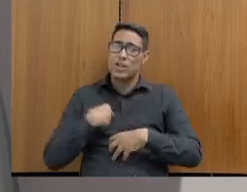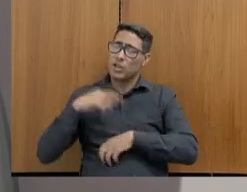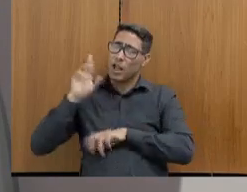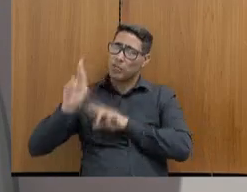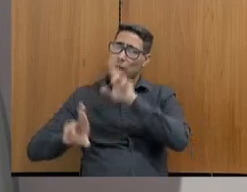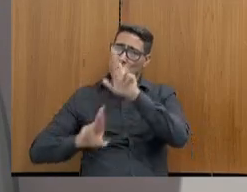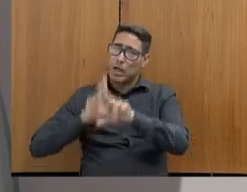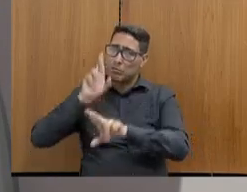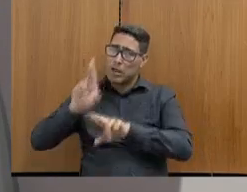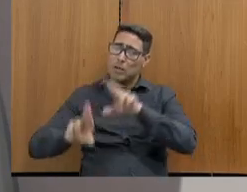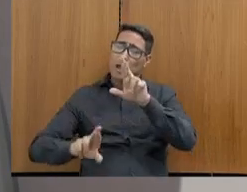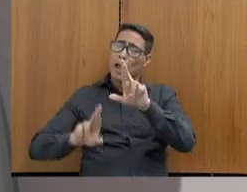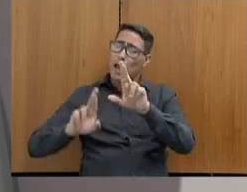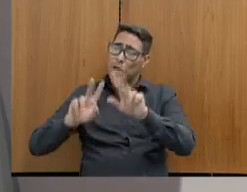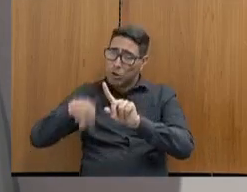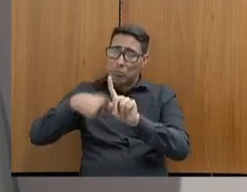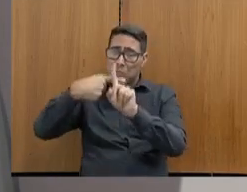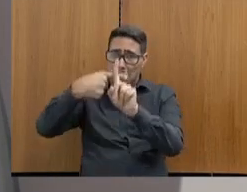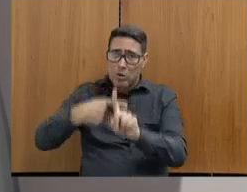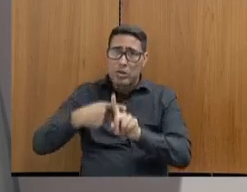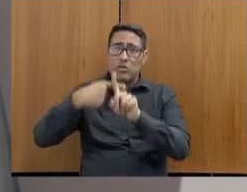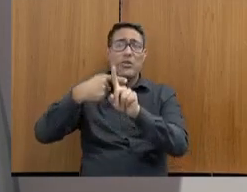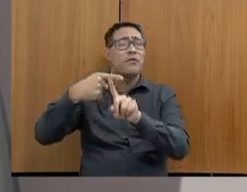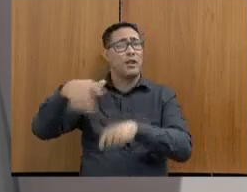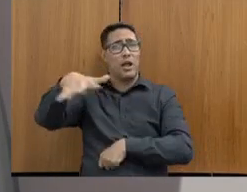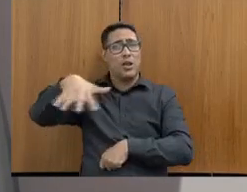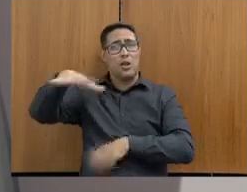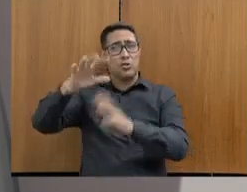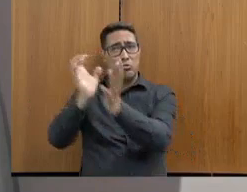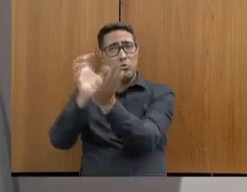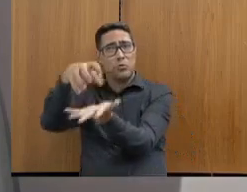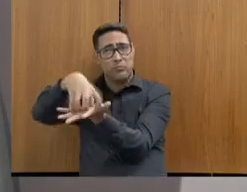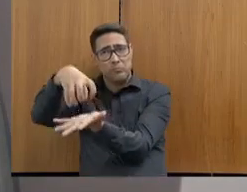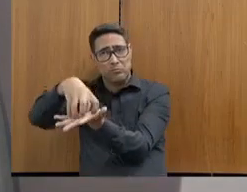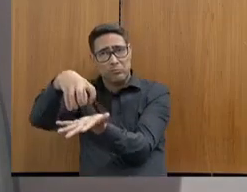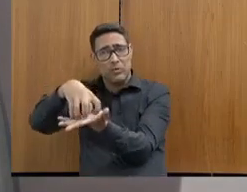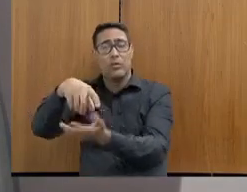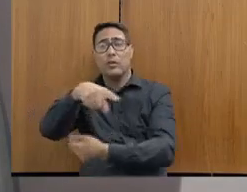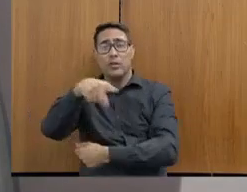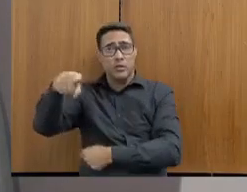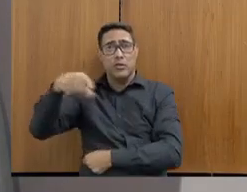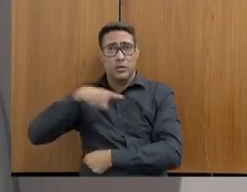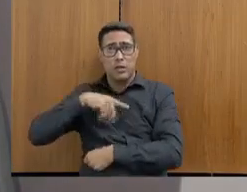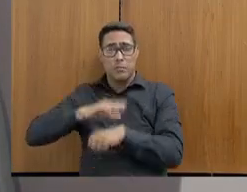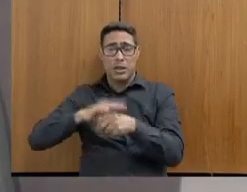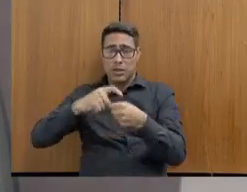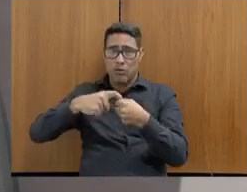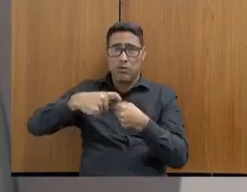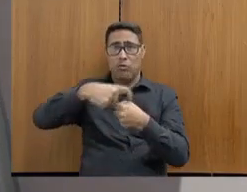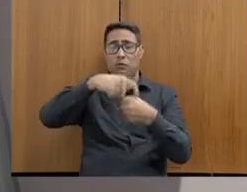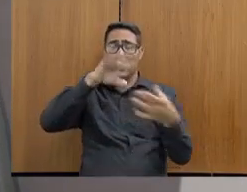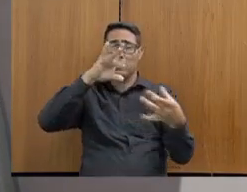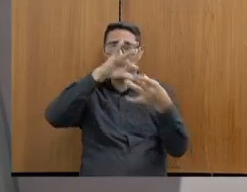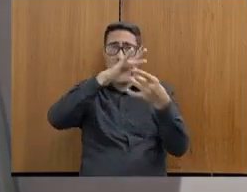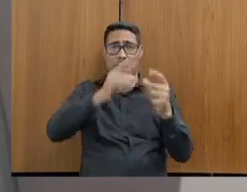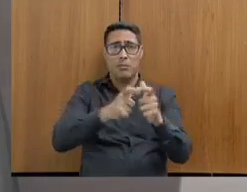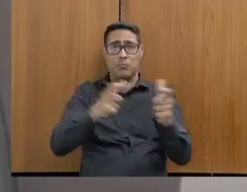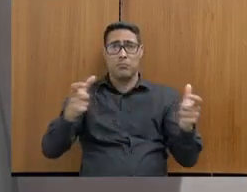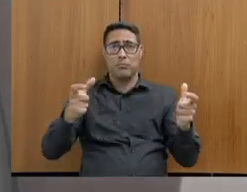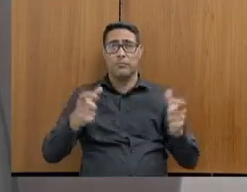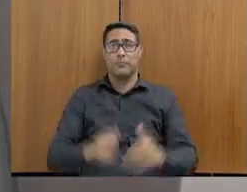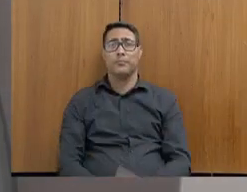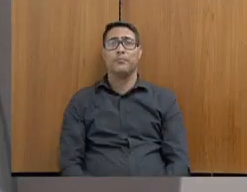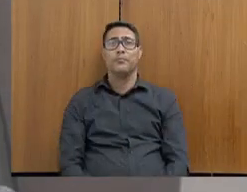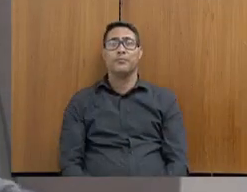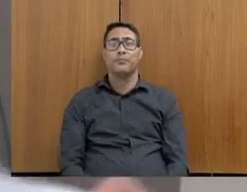positivas Por parte dos nossos chefias de departamento quanto já a existência também desses convênios dessas parcerias no interior